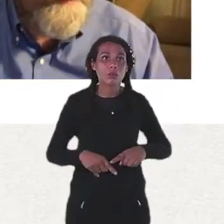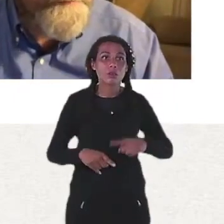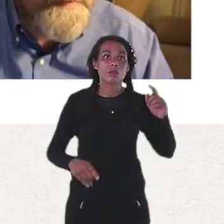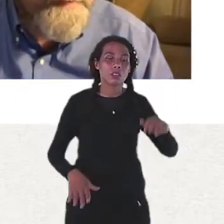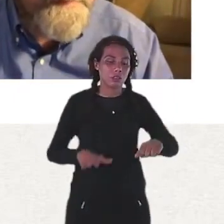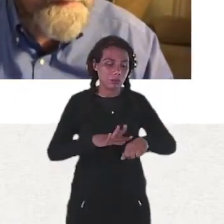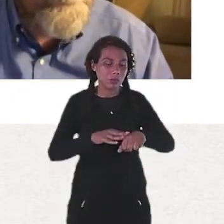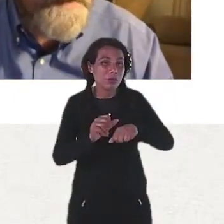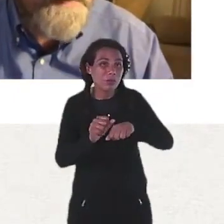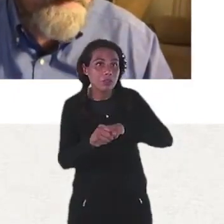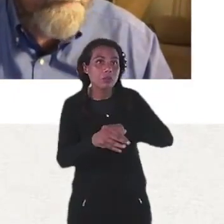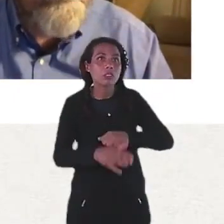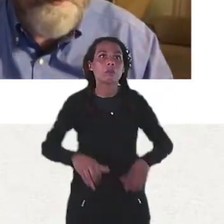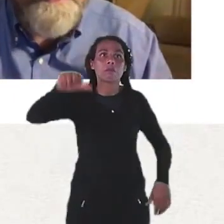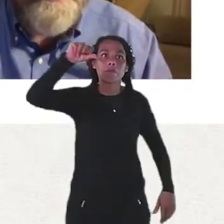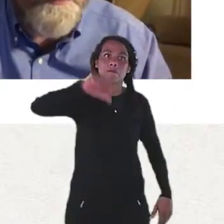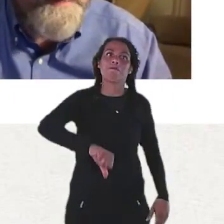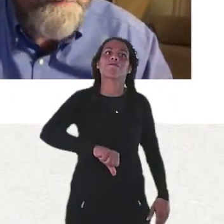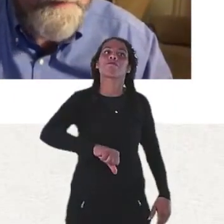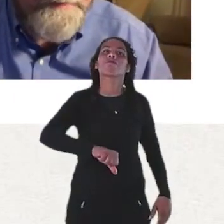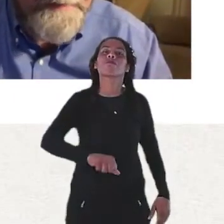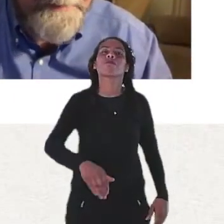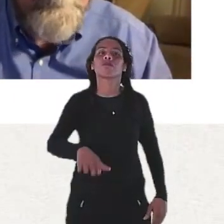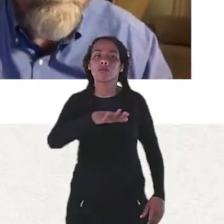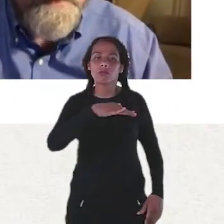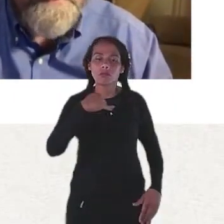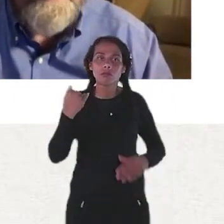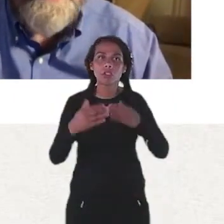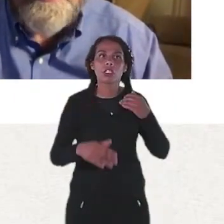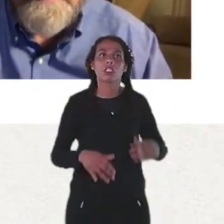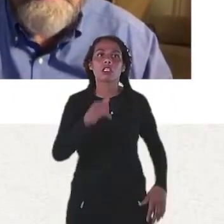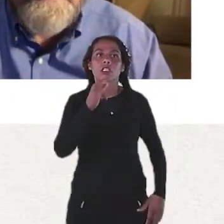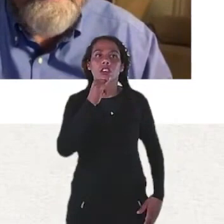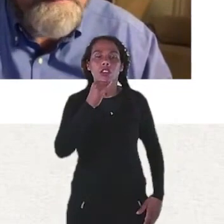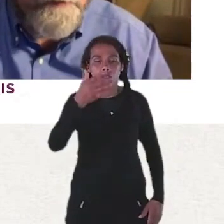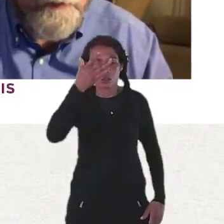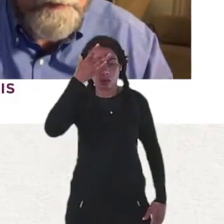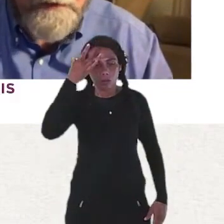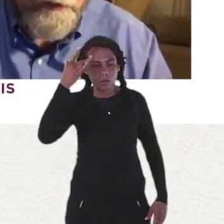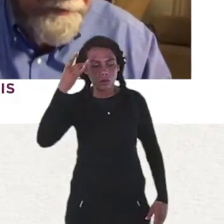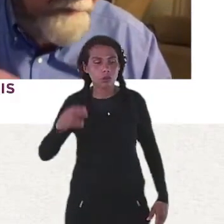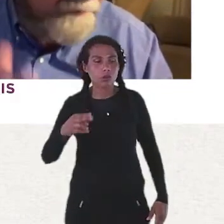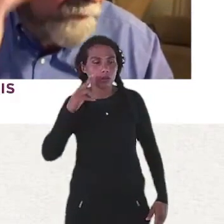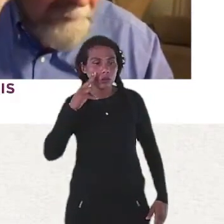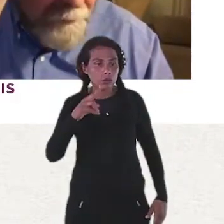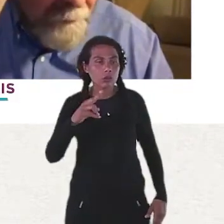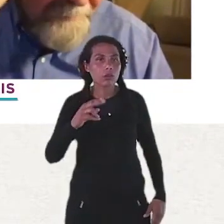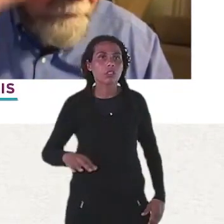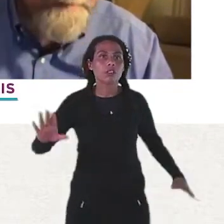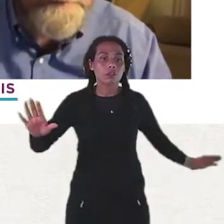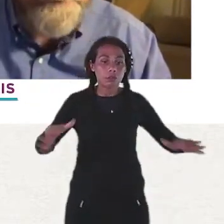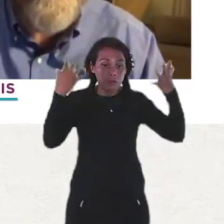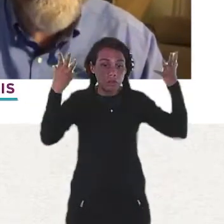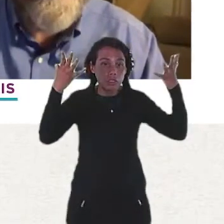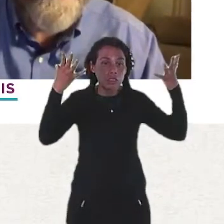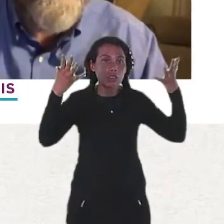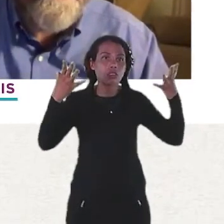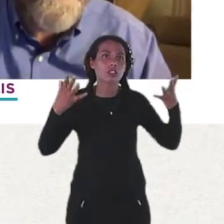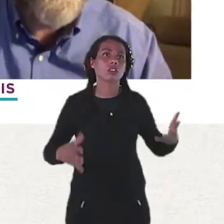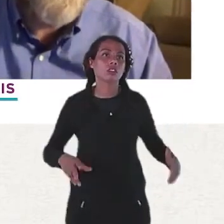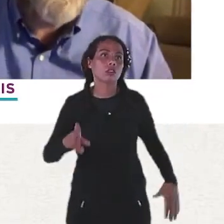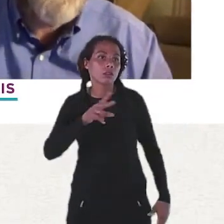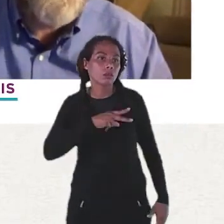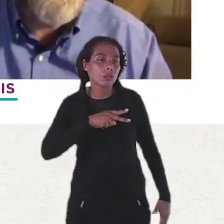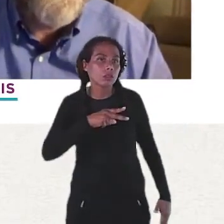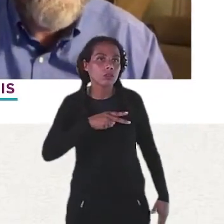pessoas expondo familiares ao risco de se infectarem, pessoas negando. Nos Estados Unidos, quase 40% da